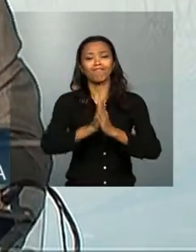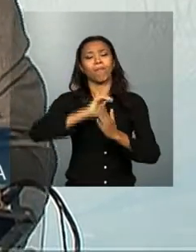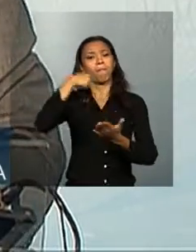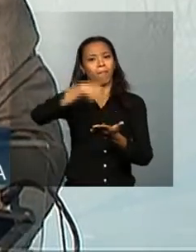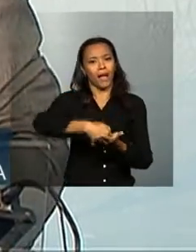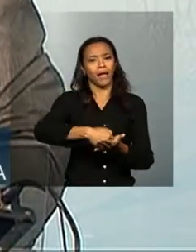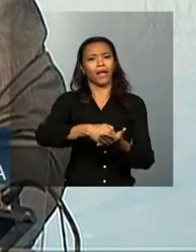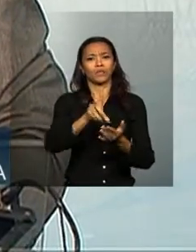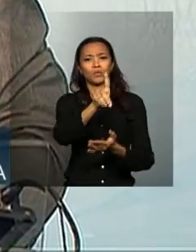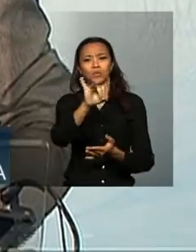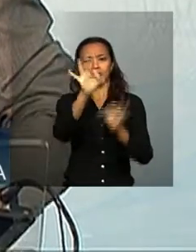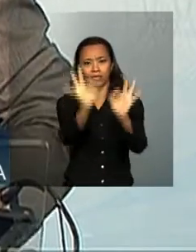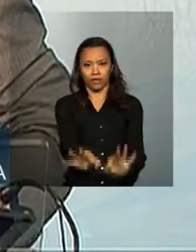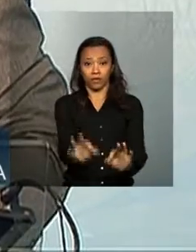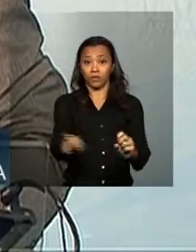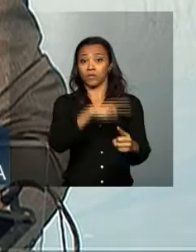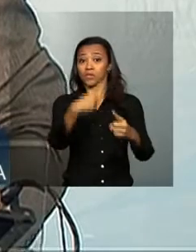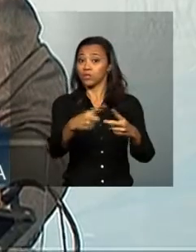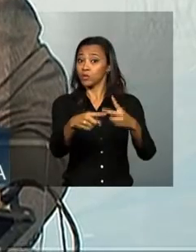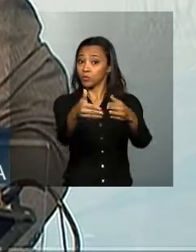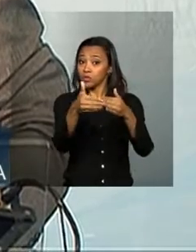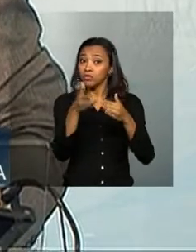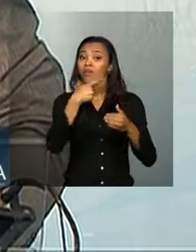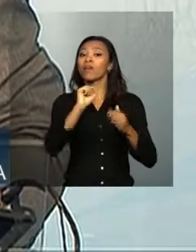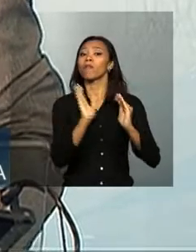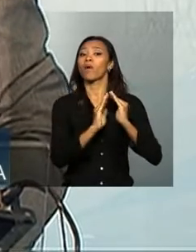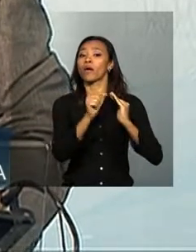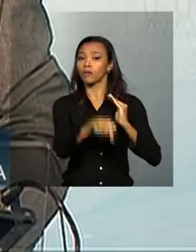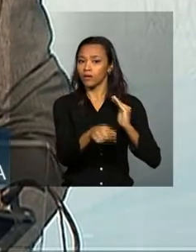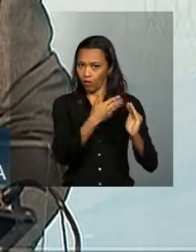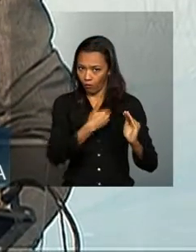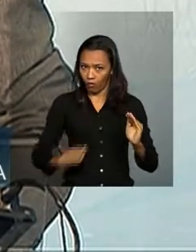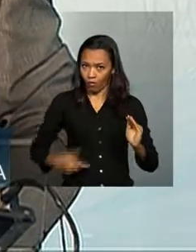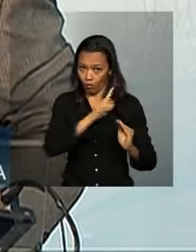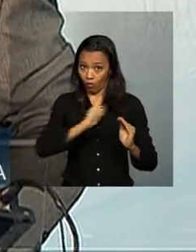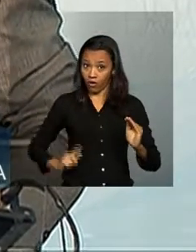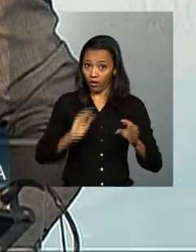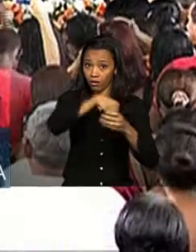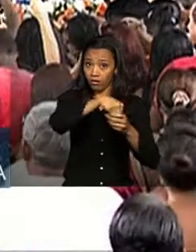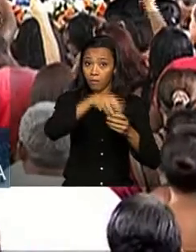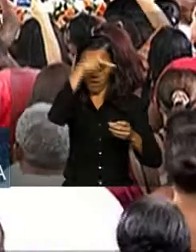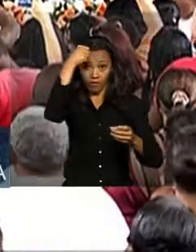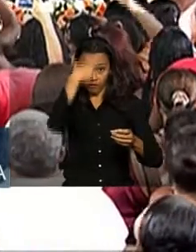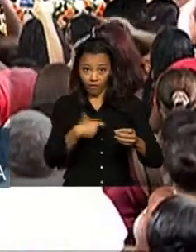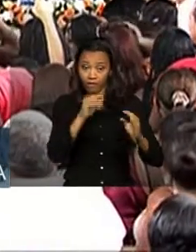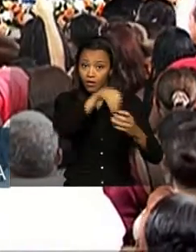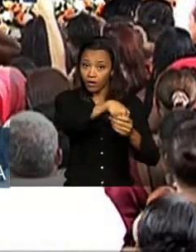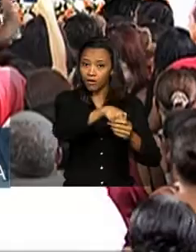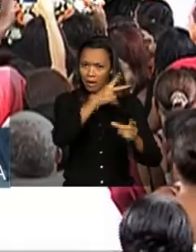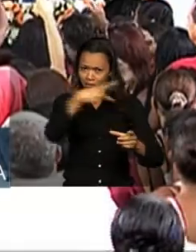O segundo pedido, quem vai morar aqui? É o governador? É o prefeito? É